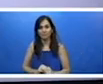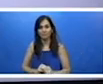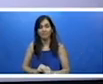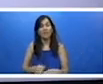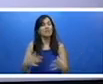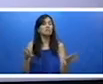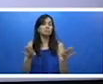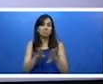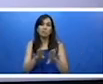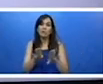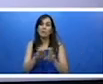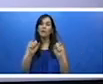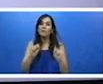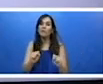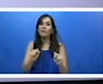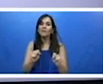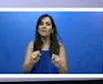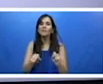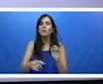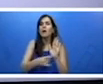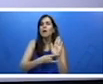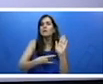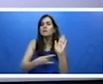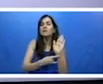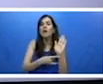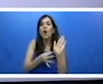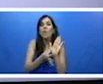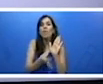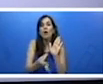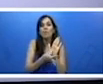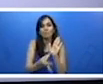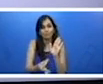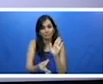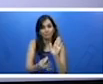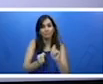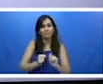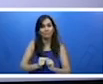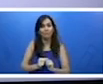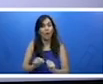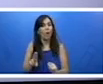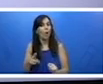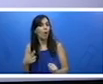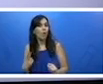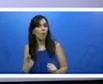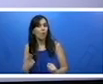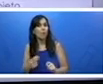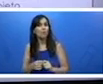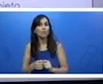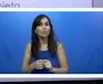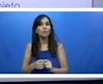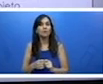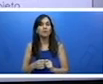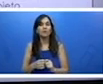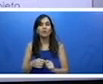Ou ela pode ser uma resenha crítica, opinativa, com carga argumentativa, certo?